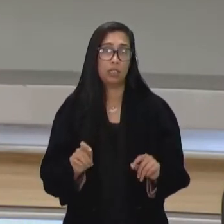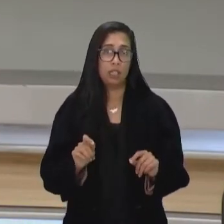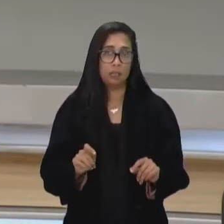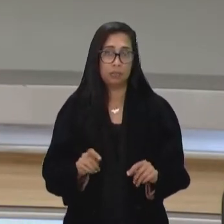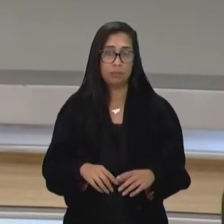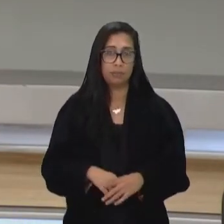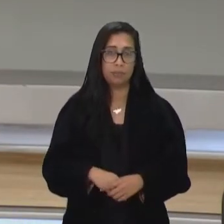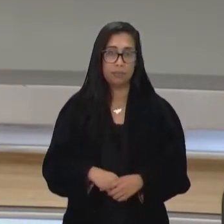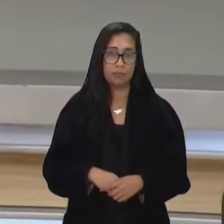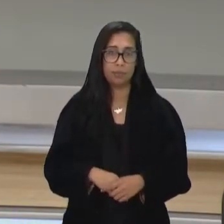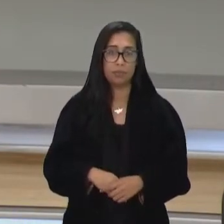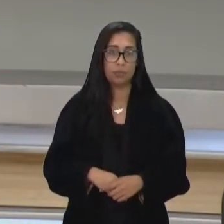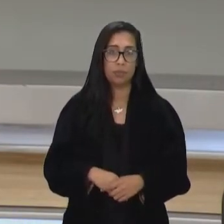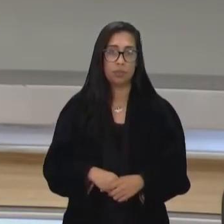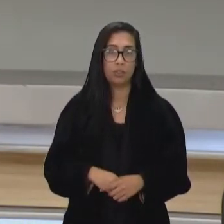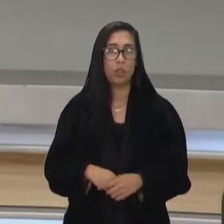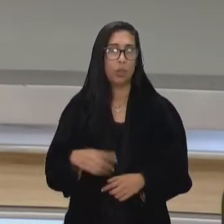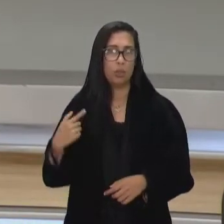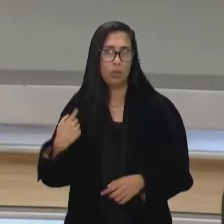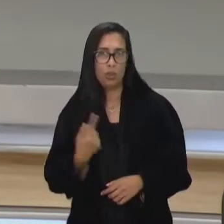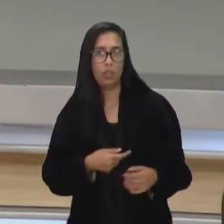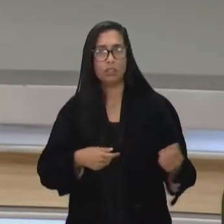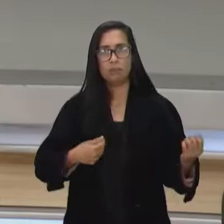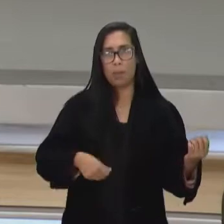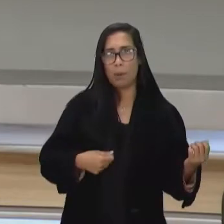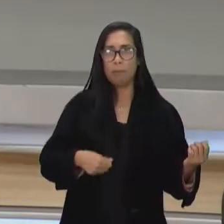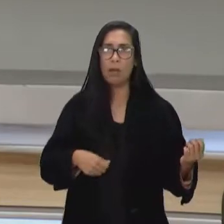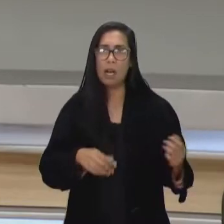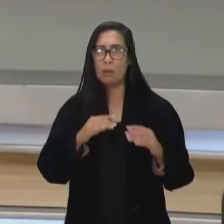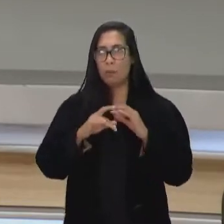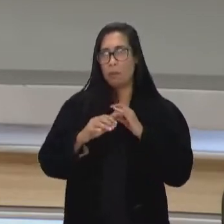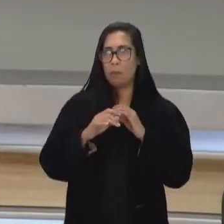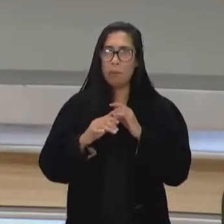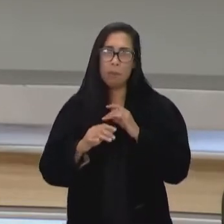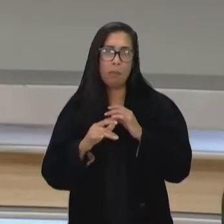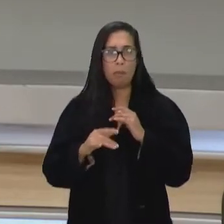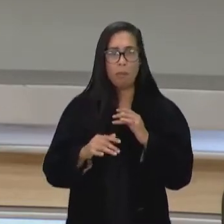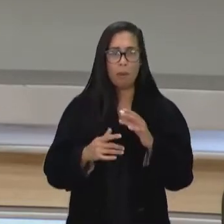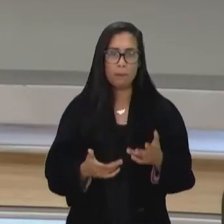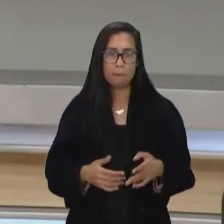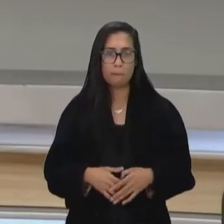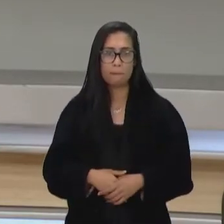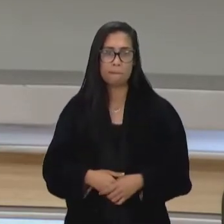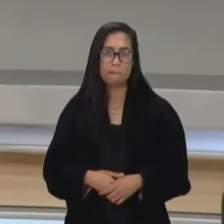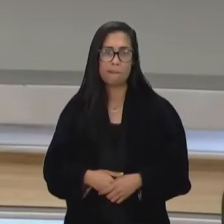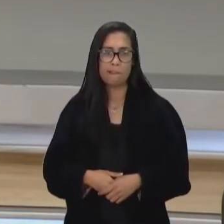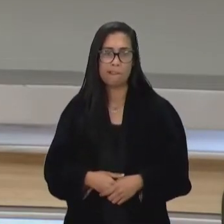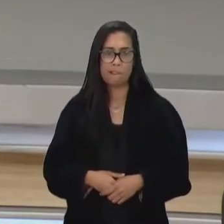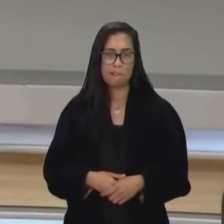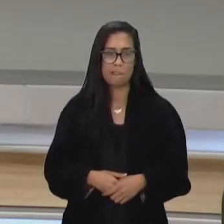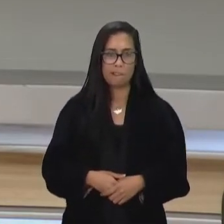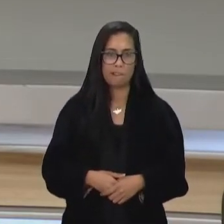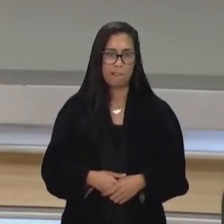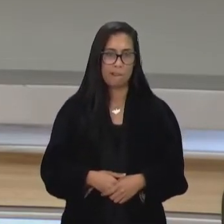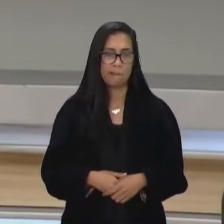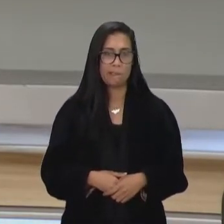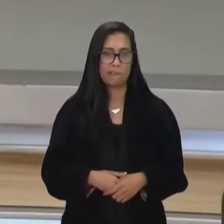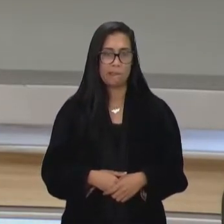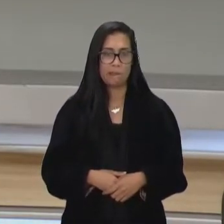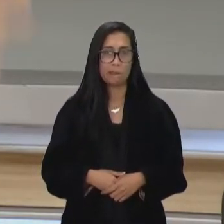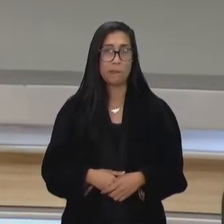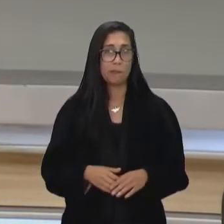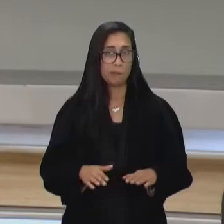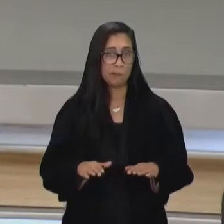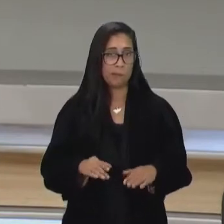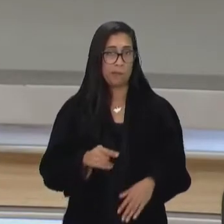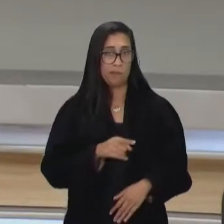da gente tocando, é claro, nem sempre tão bem, igual eu fiz com a flauta, para mostrar para vocês como que não se deve tocar a flauta. Mas aí o que você tem? Você